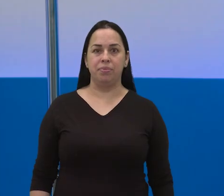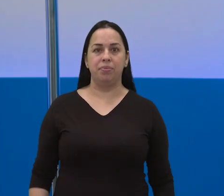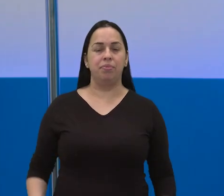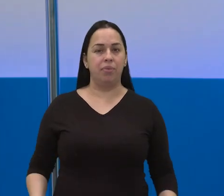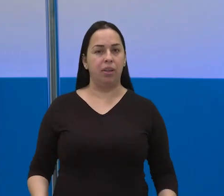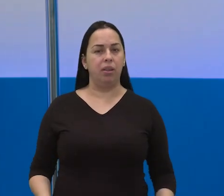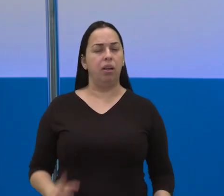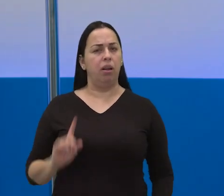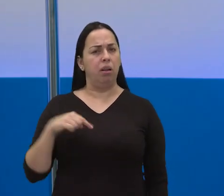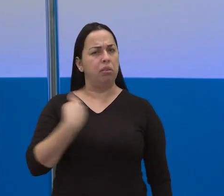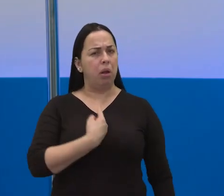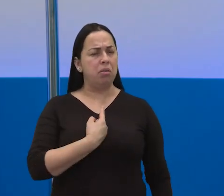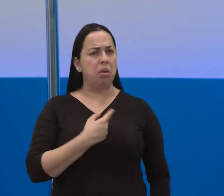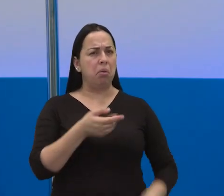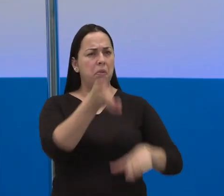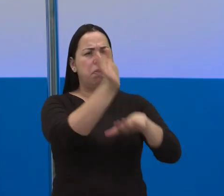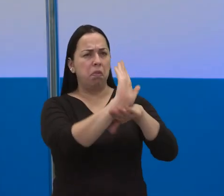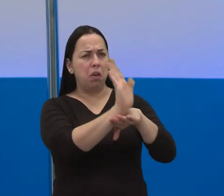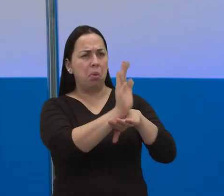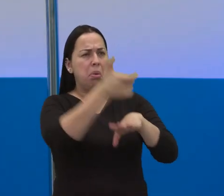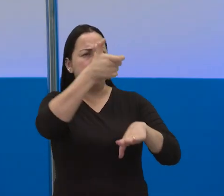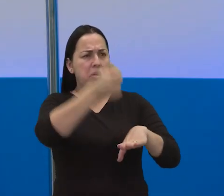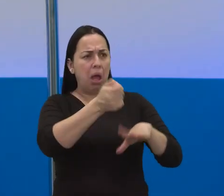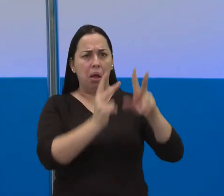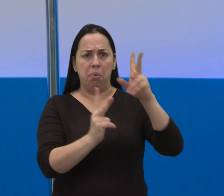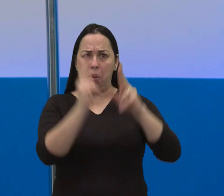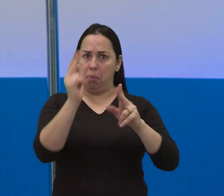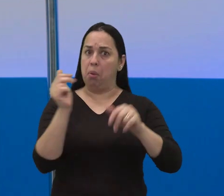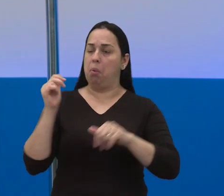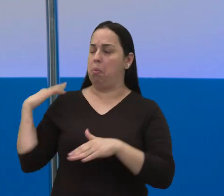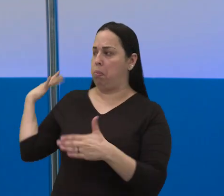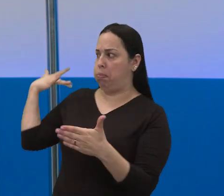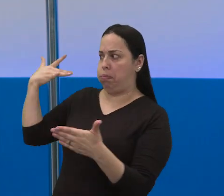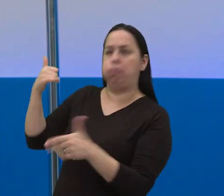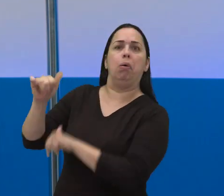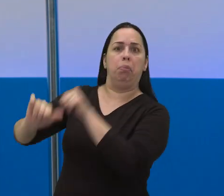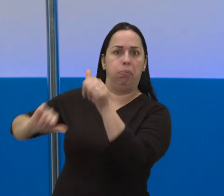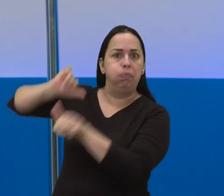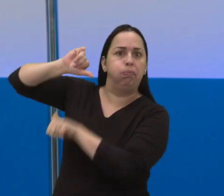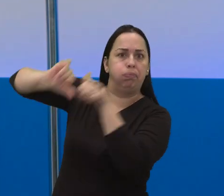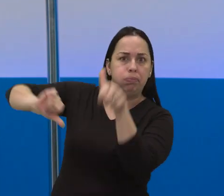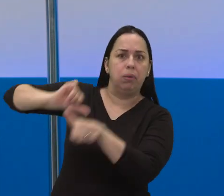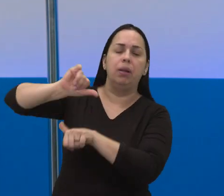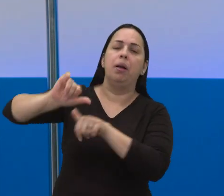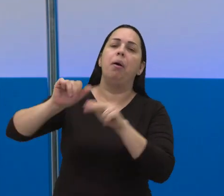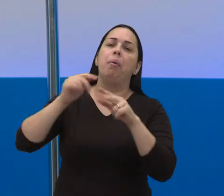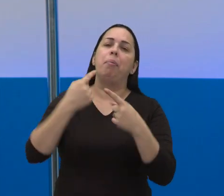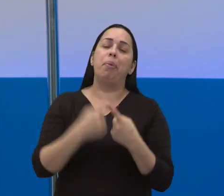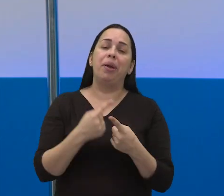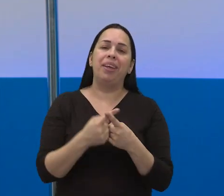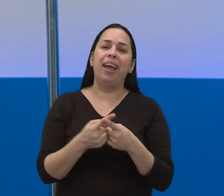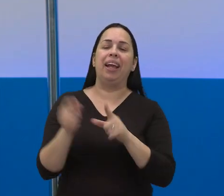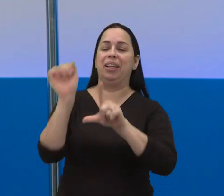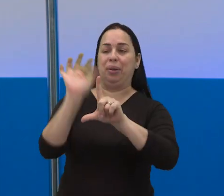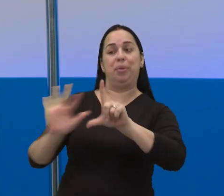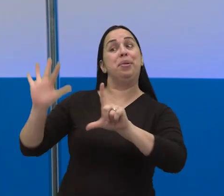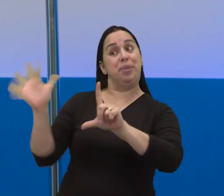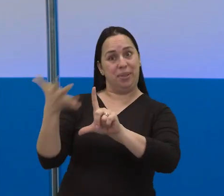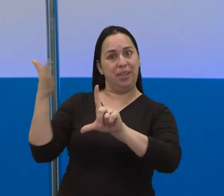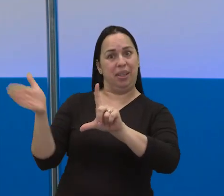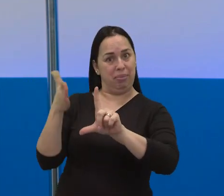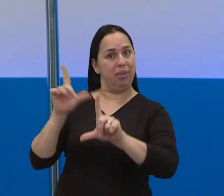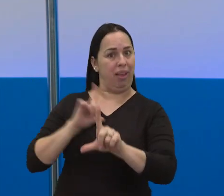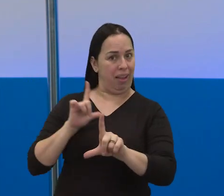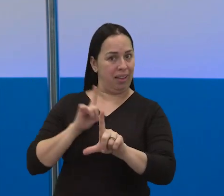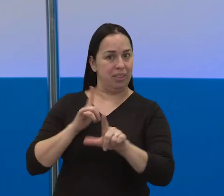A forma como a gente assiste filmes e séries mudou bastante nos últimos anos, isso por conta da chegada dos serviços